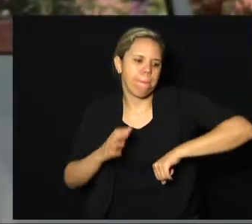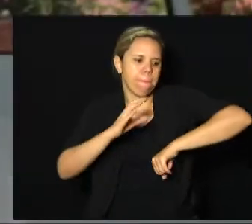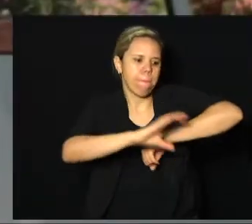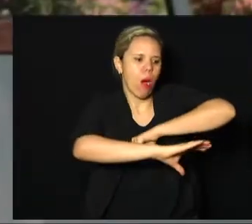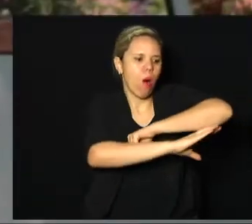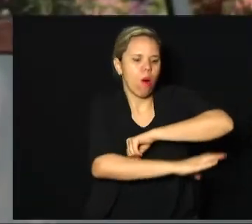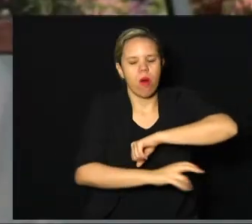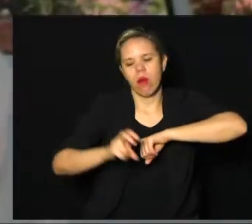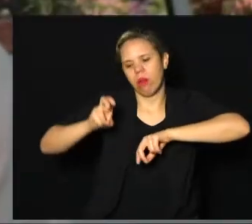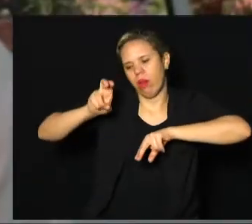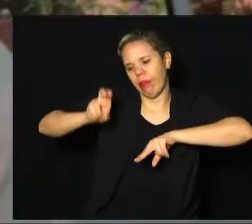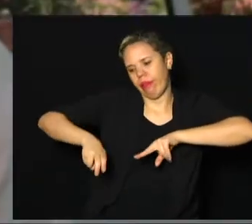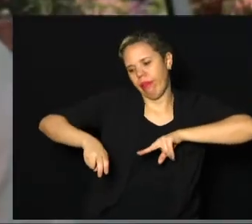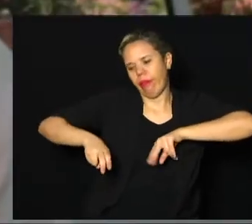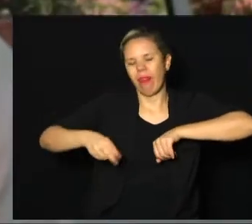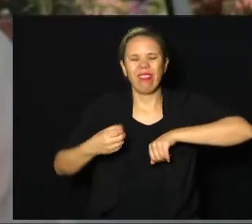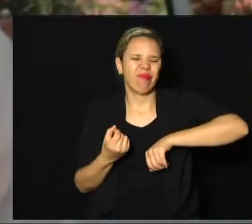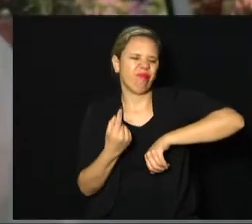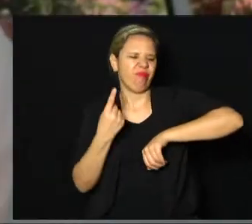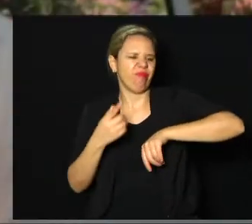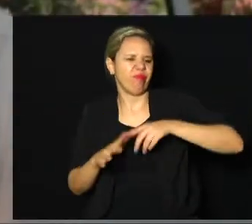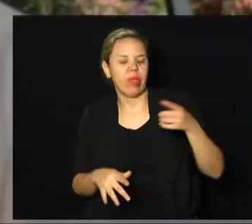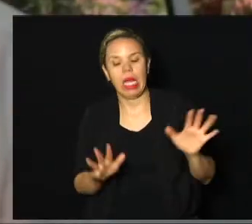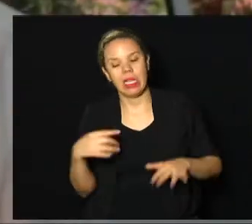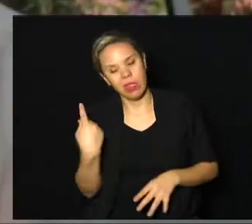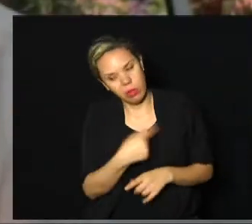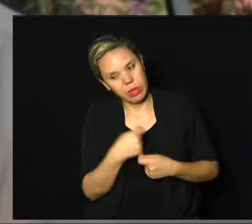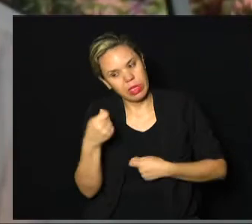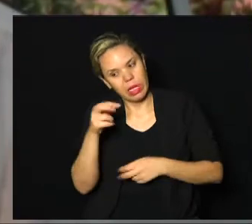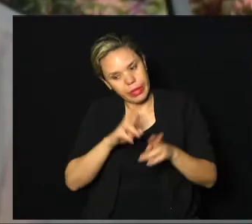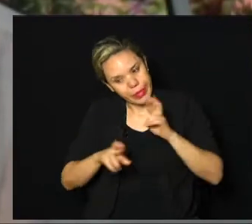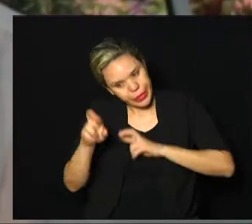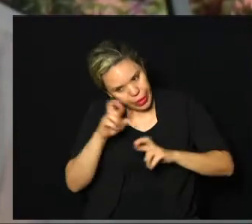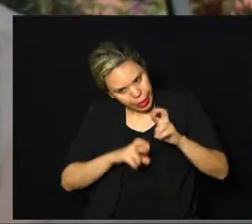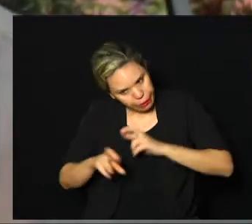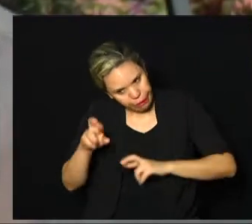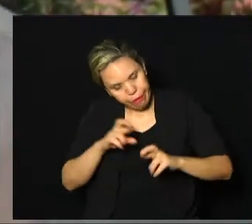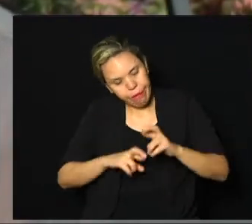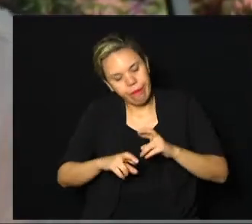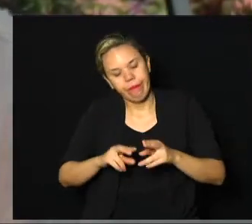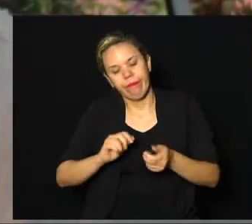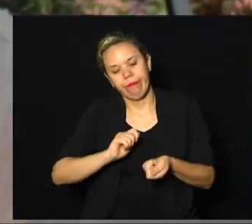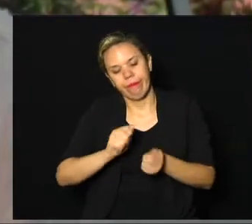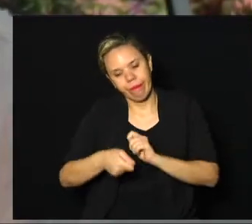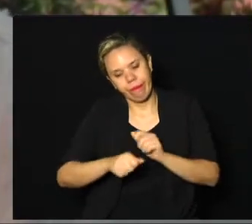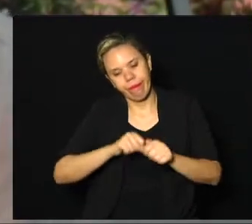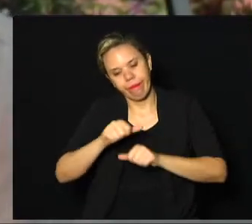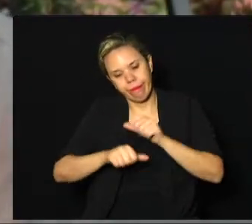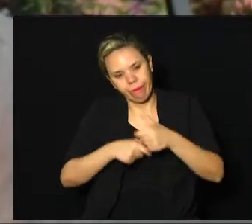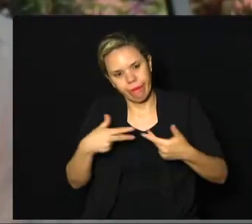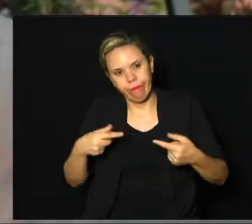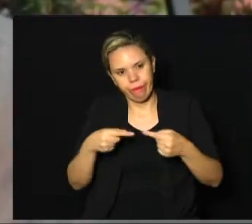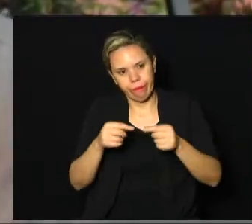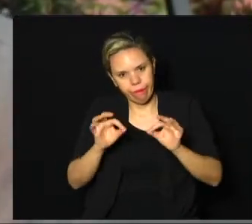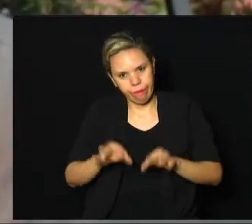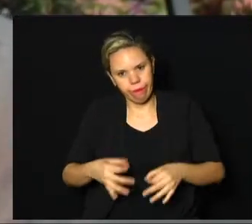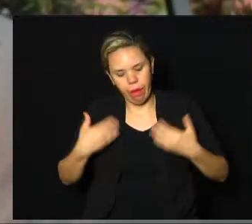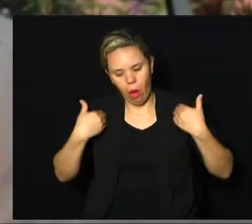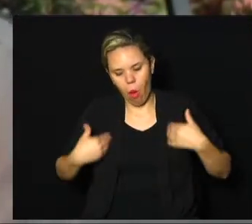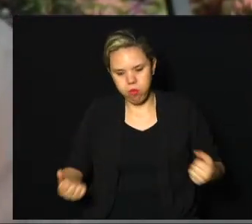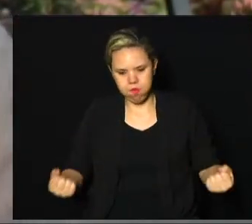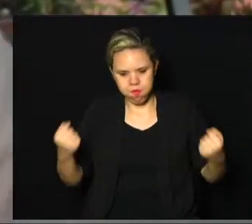na cadeira. Eu acho que a gente precisa ter enfim, é como eu estava falando, um uso mais ativo da